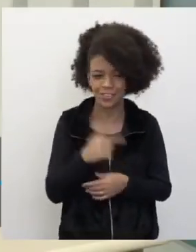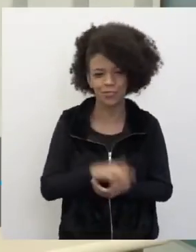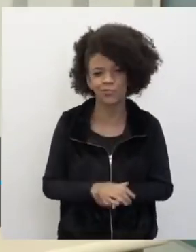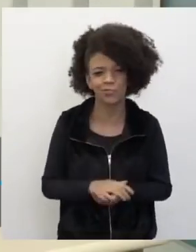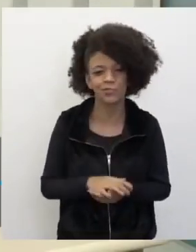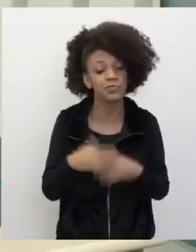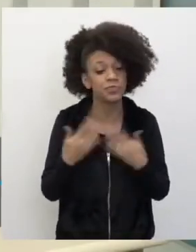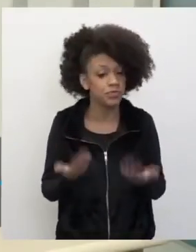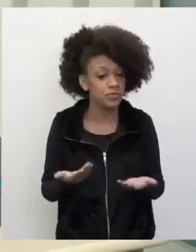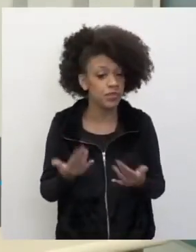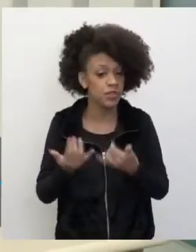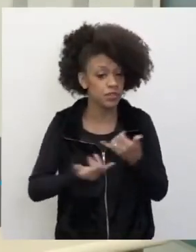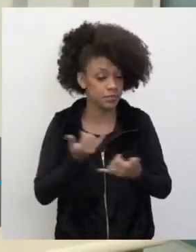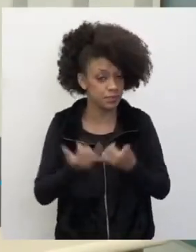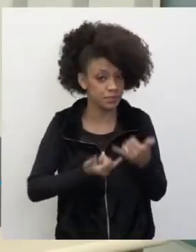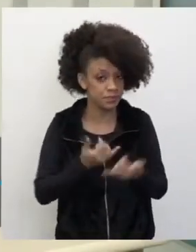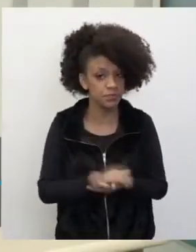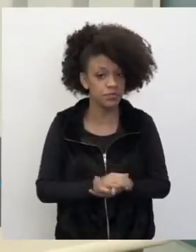Então, assim, essa brincadeira